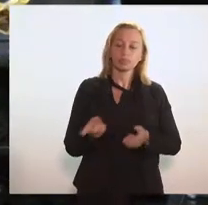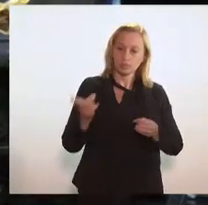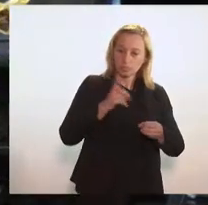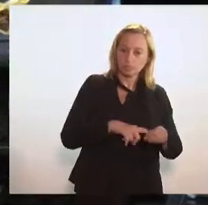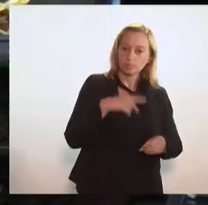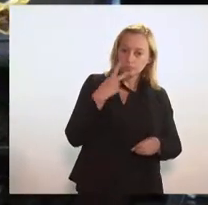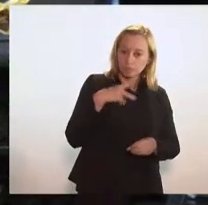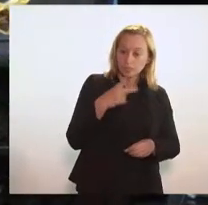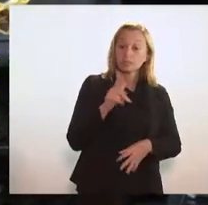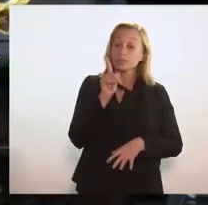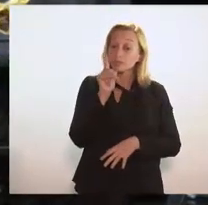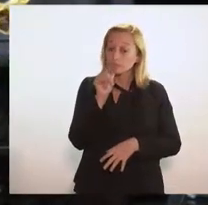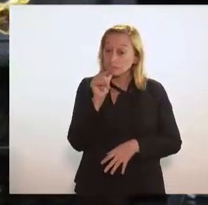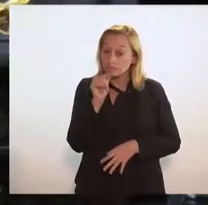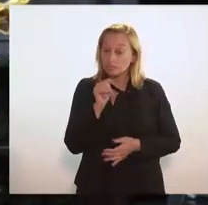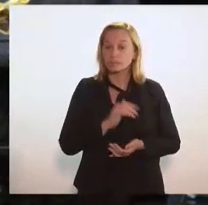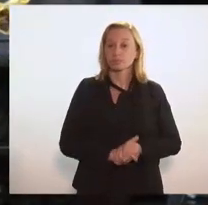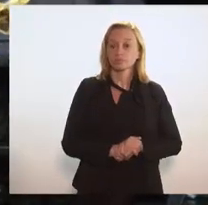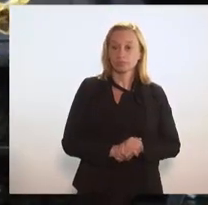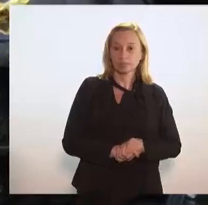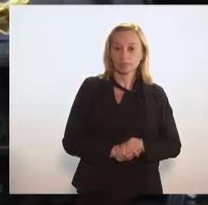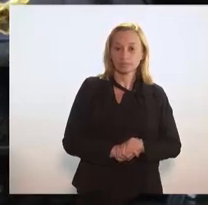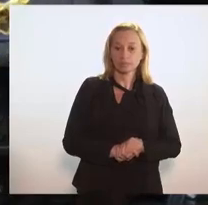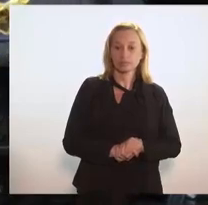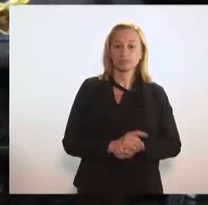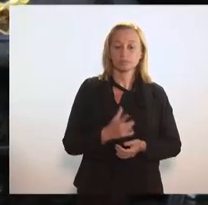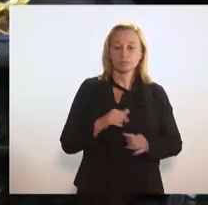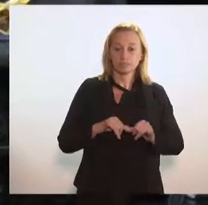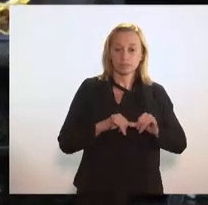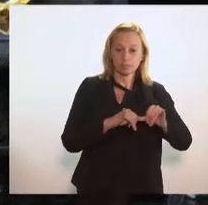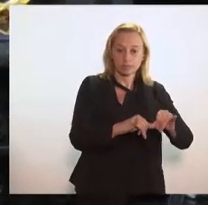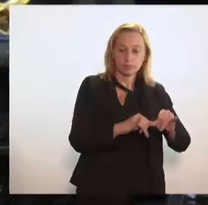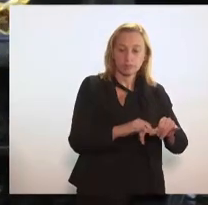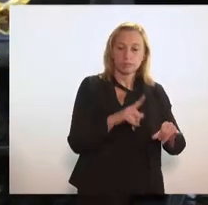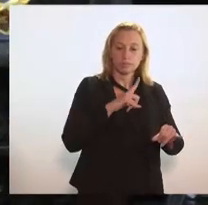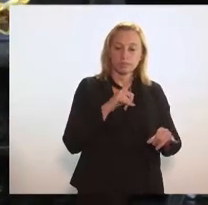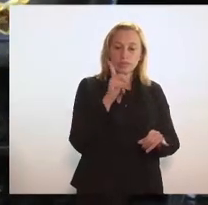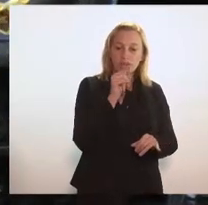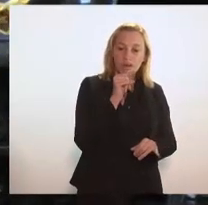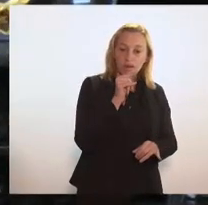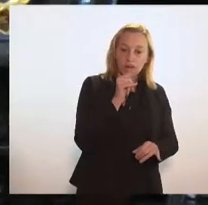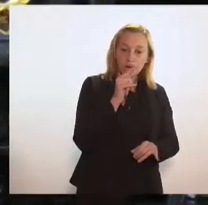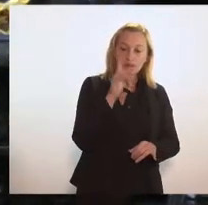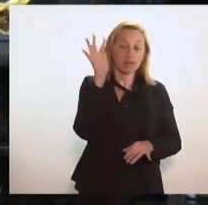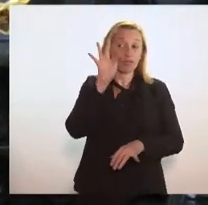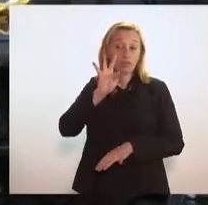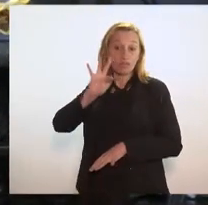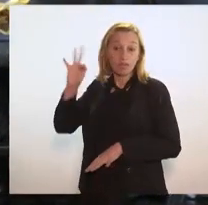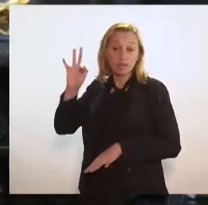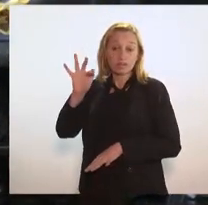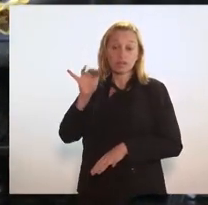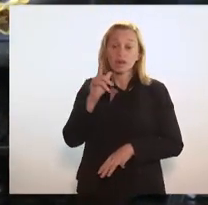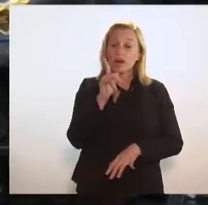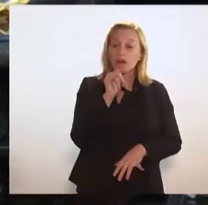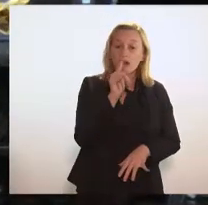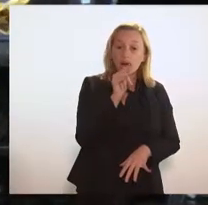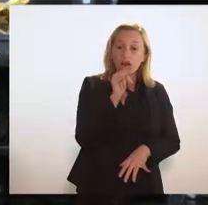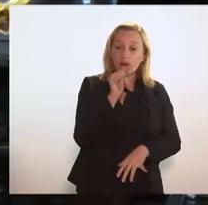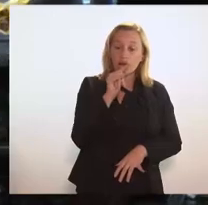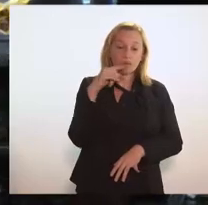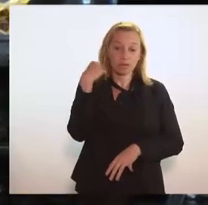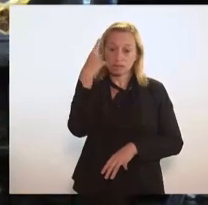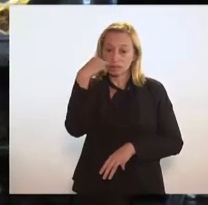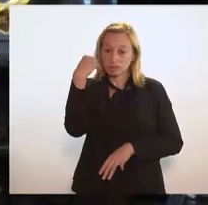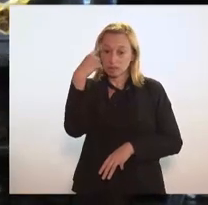falar da história da água jeito vai no supermercado tem água francesa água italiana Água de São Paulo